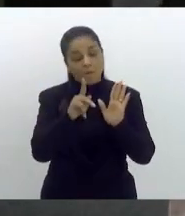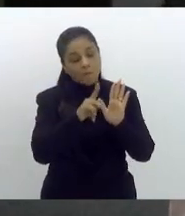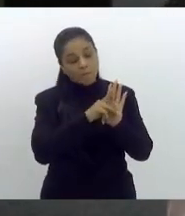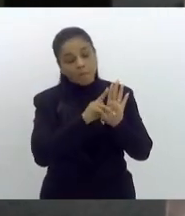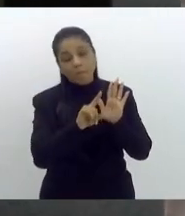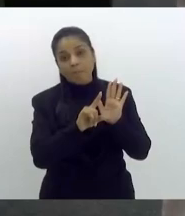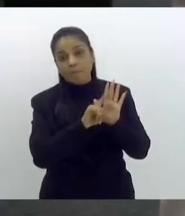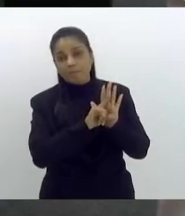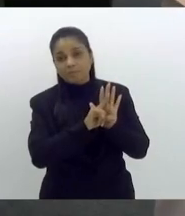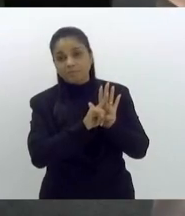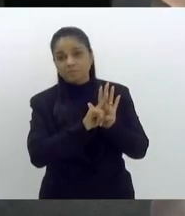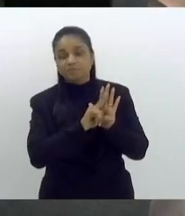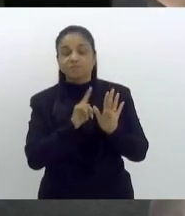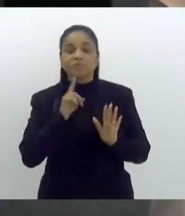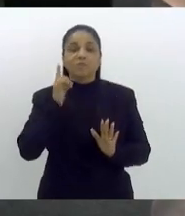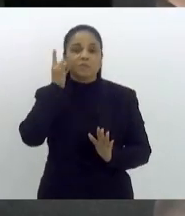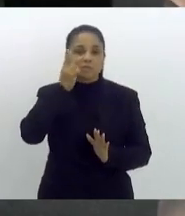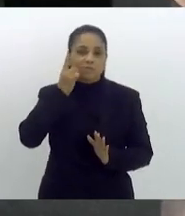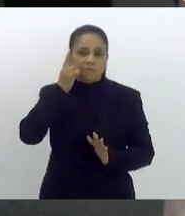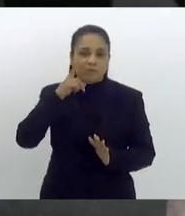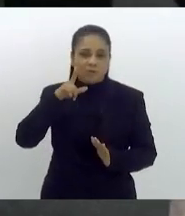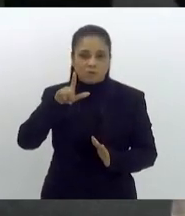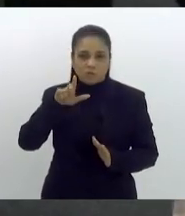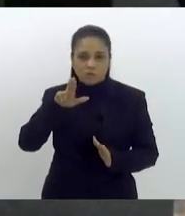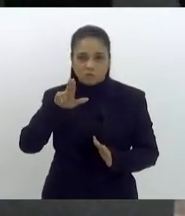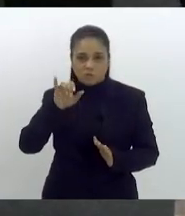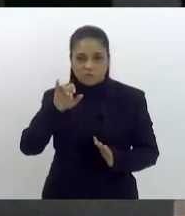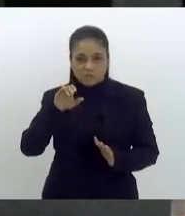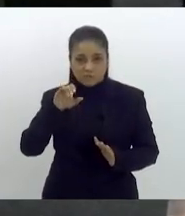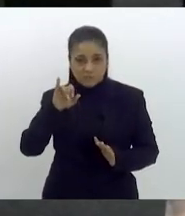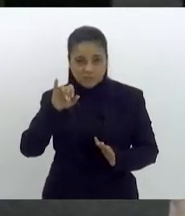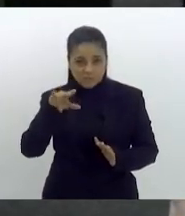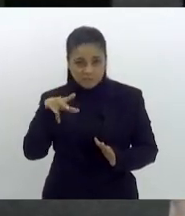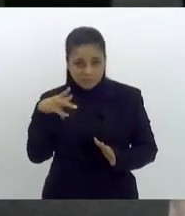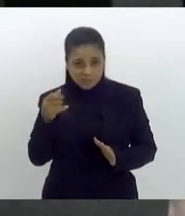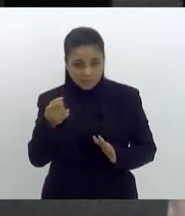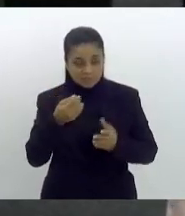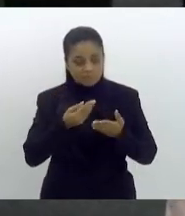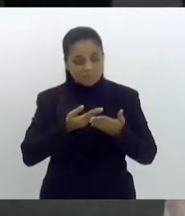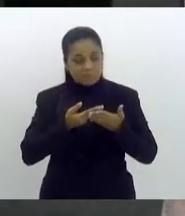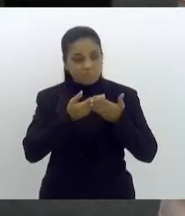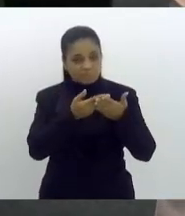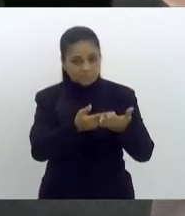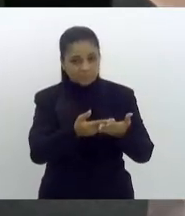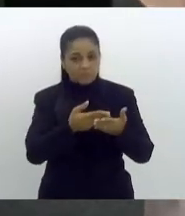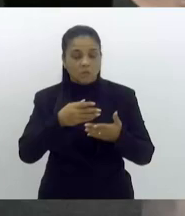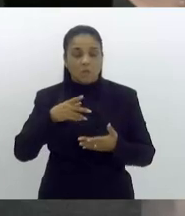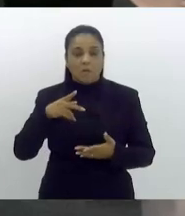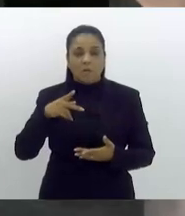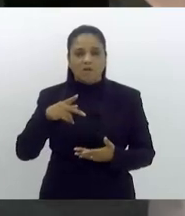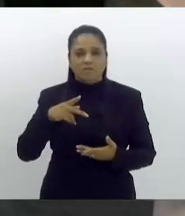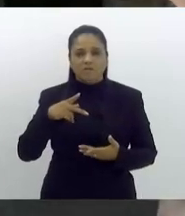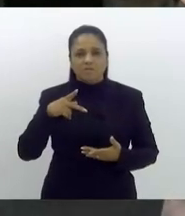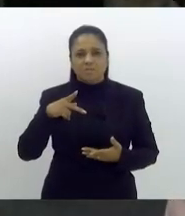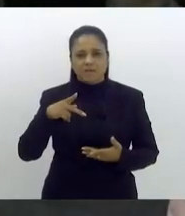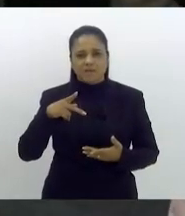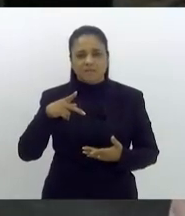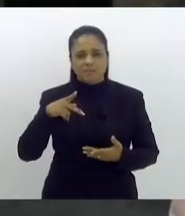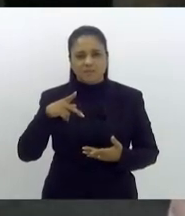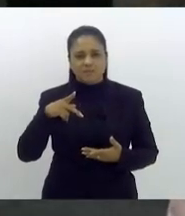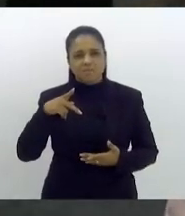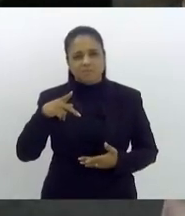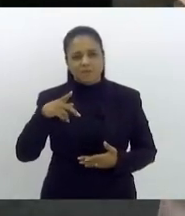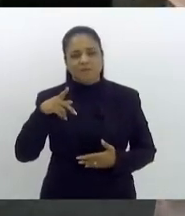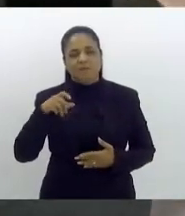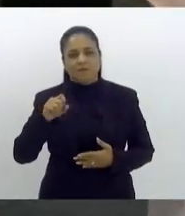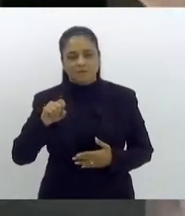da deputada Lucinha que a bancada do PSB vai encaminhar o voto 100 Aliás já voltamos ambos